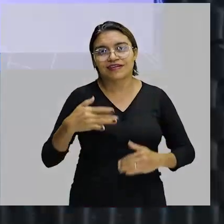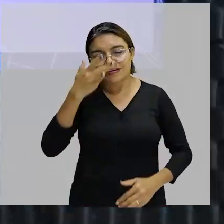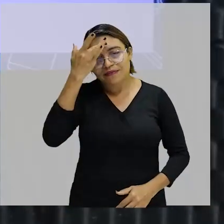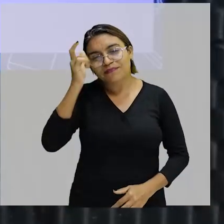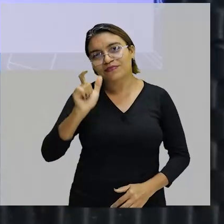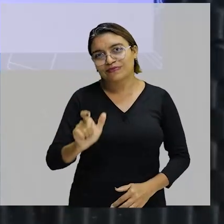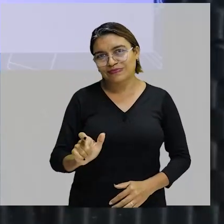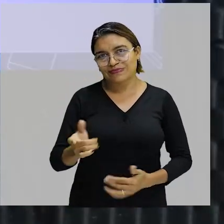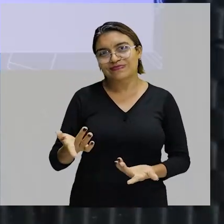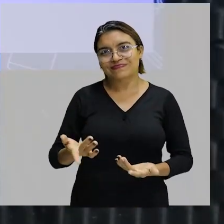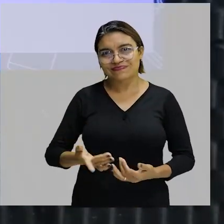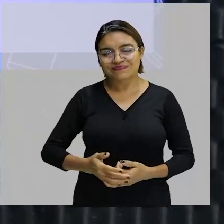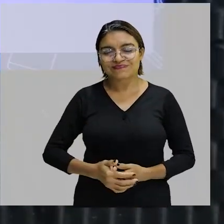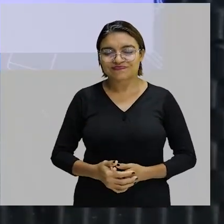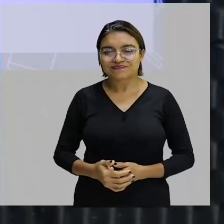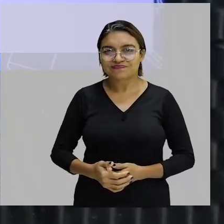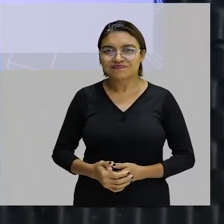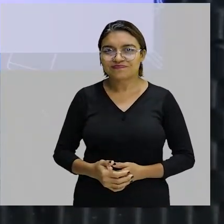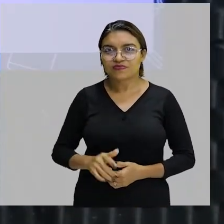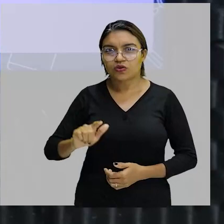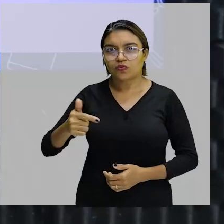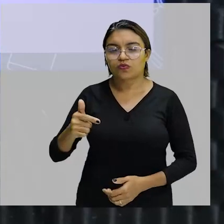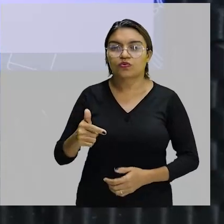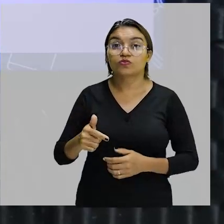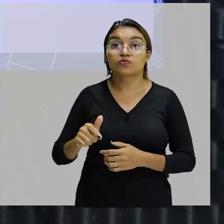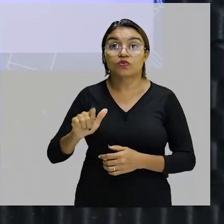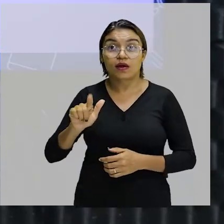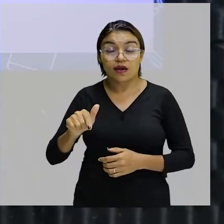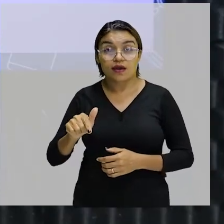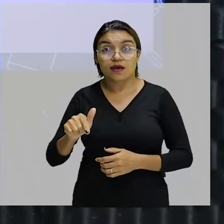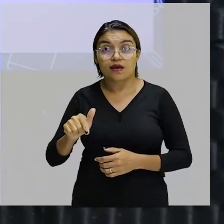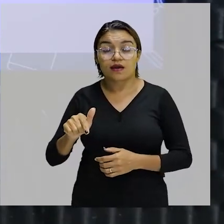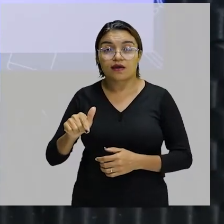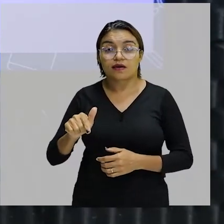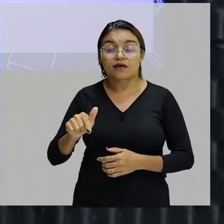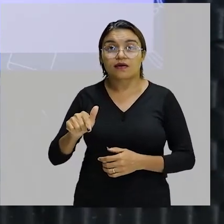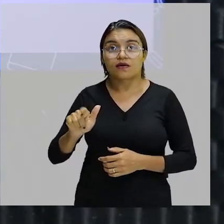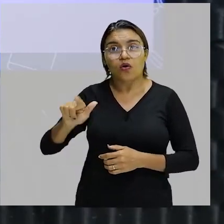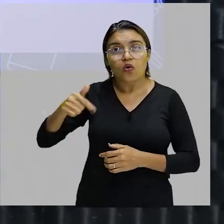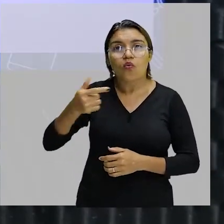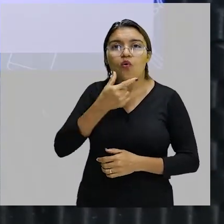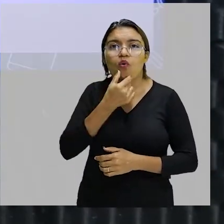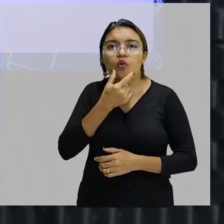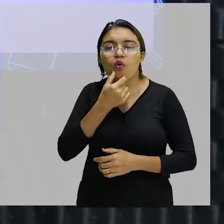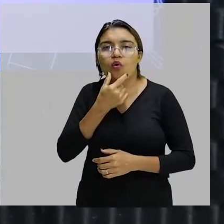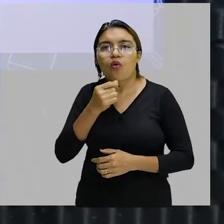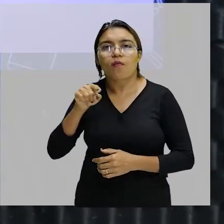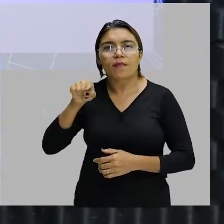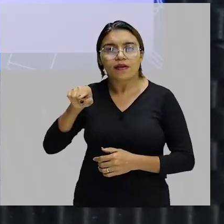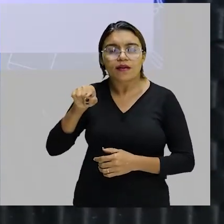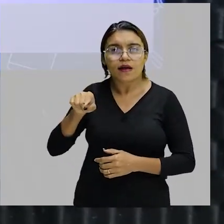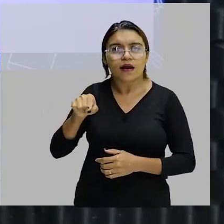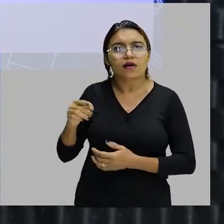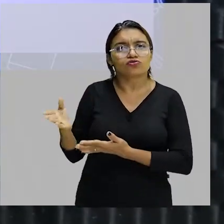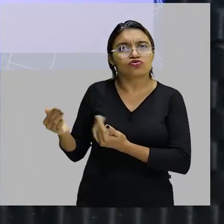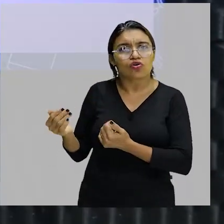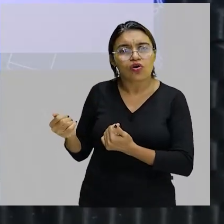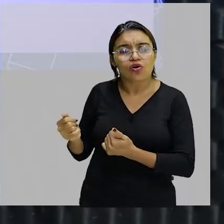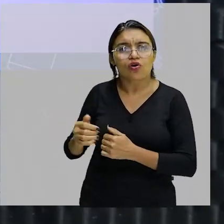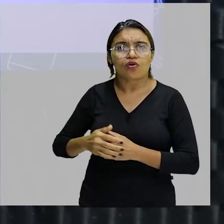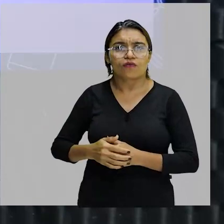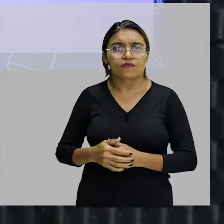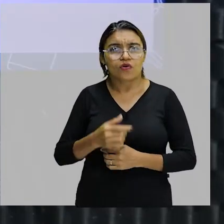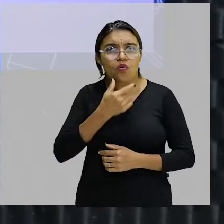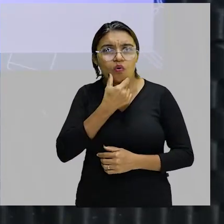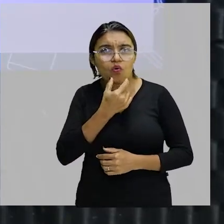indivíduo. O Usain Bolt é um atleta olímpico. O Usain Bolt é novo, é homem,